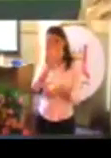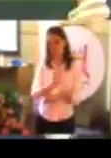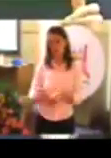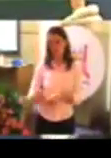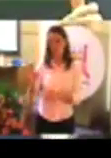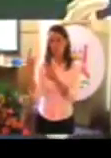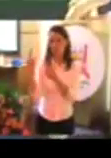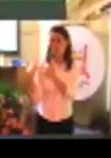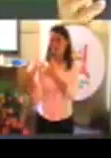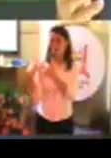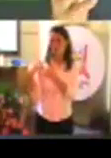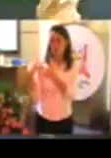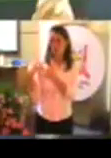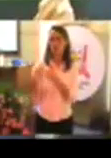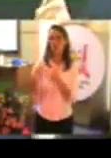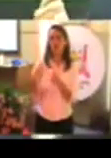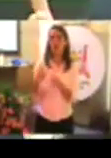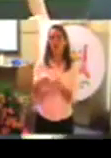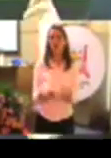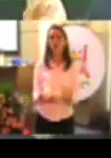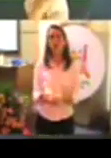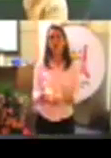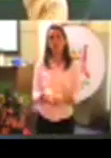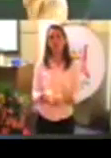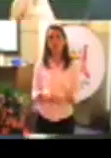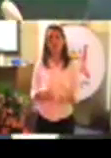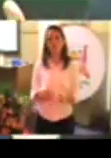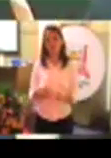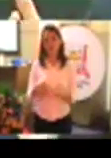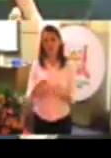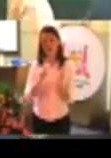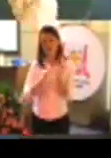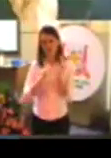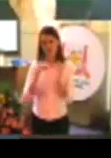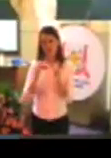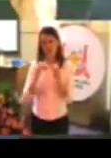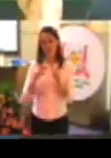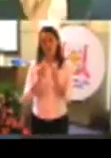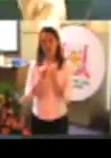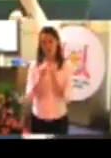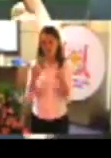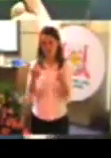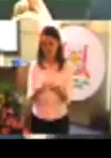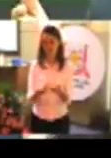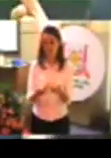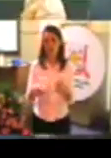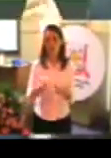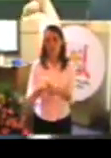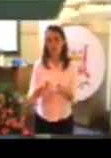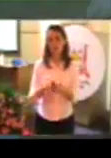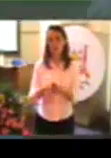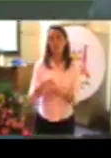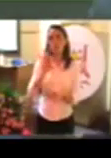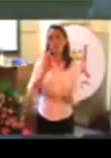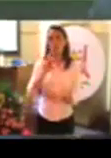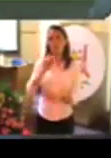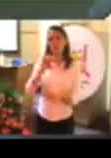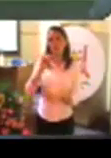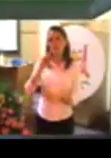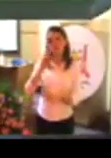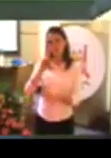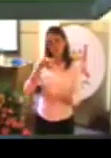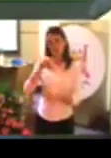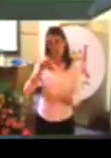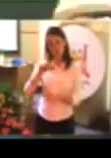os dirigentes da área de recursos humanos, das assembleias legislativas e dos tribunais de contas fossem a